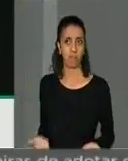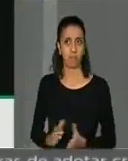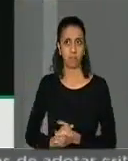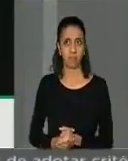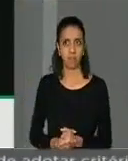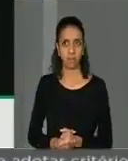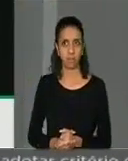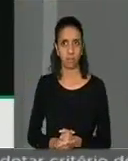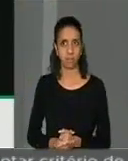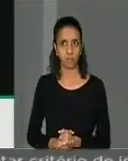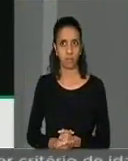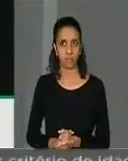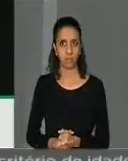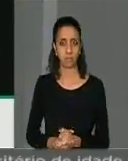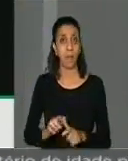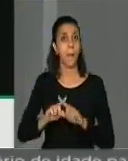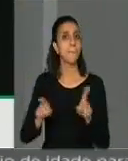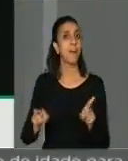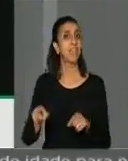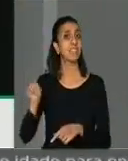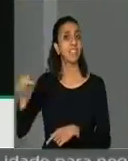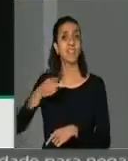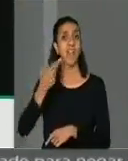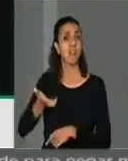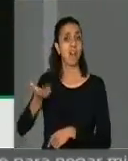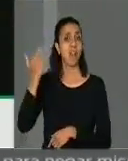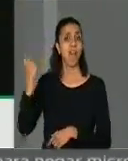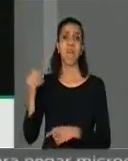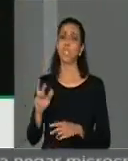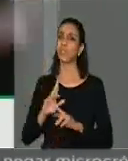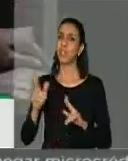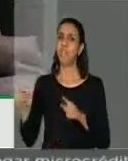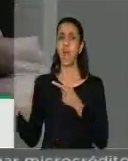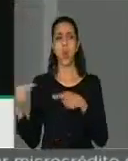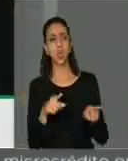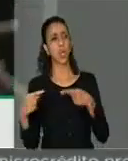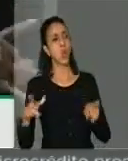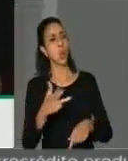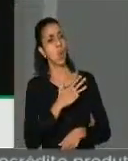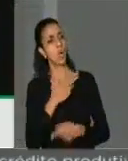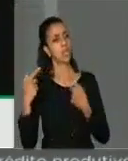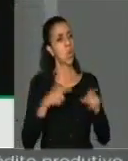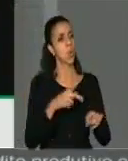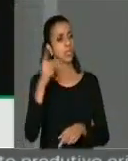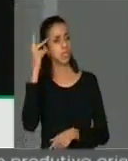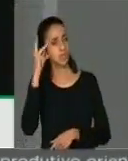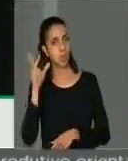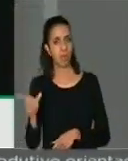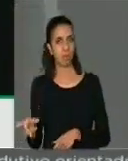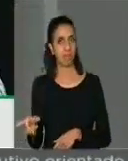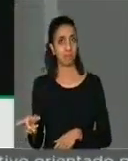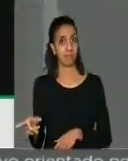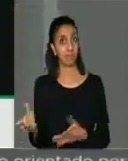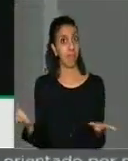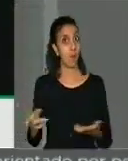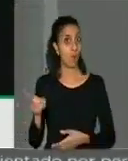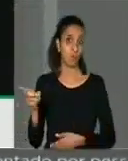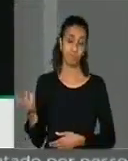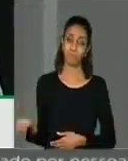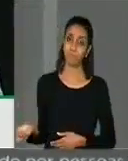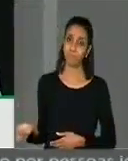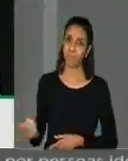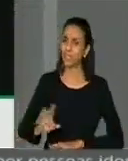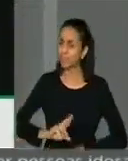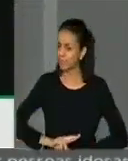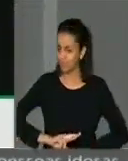diferentemente do que eles vinham atribuindo ao presidente Lula e à presidenta Dilma?